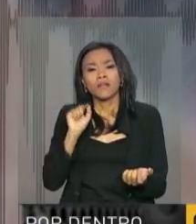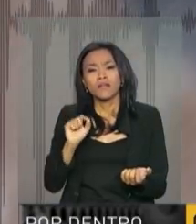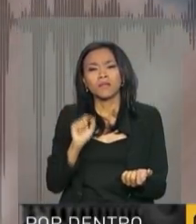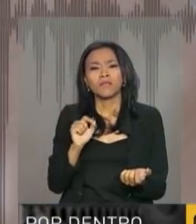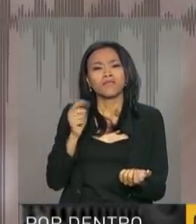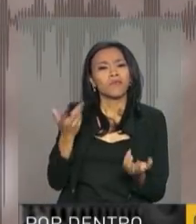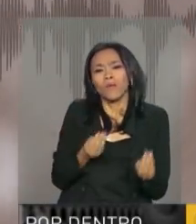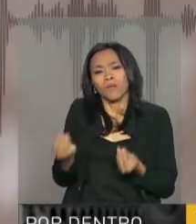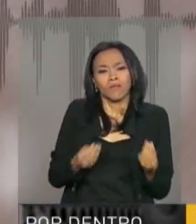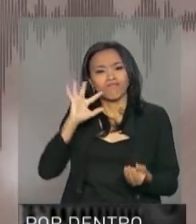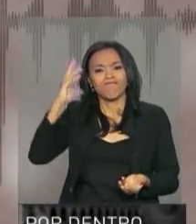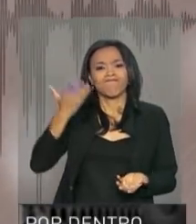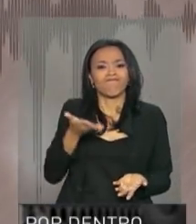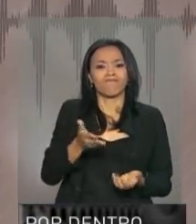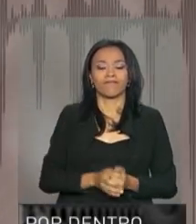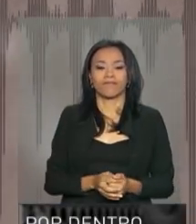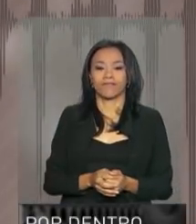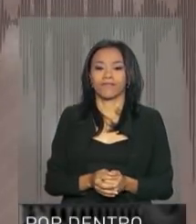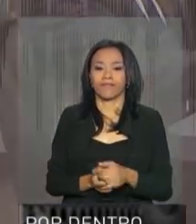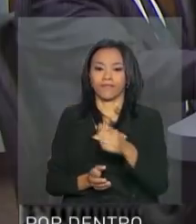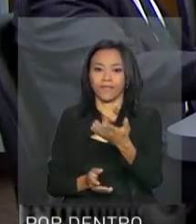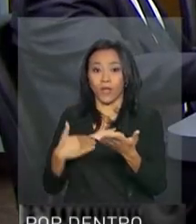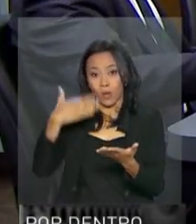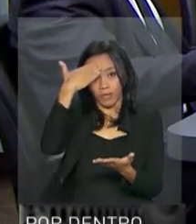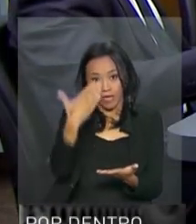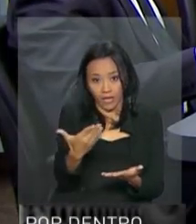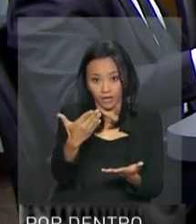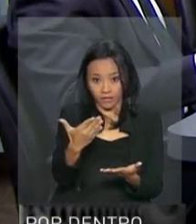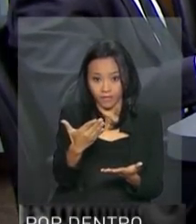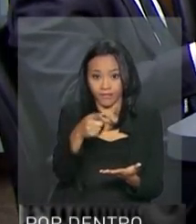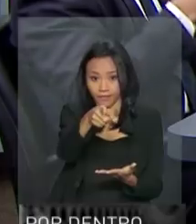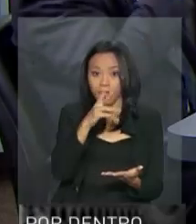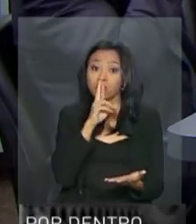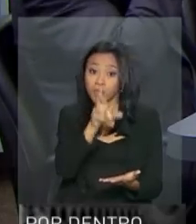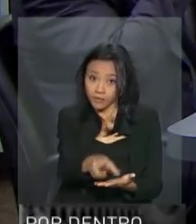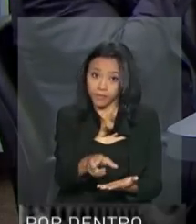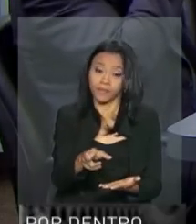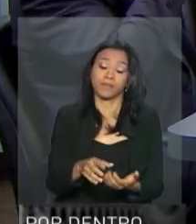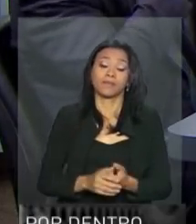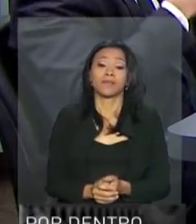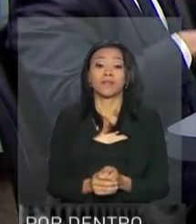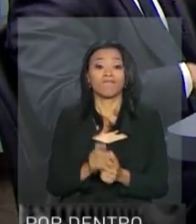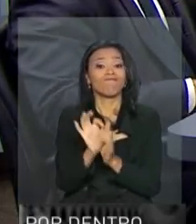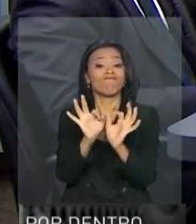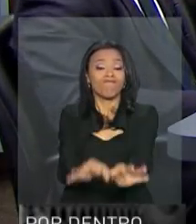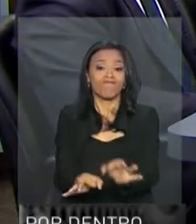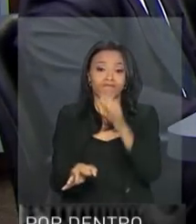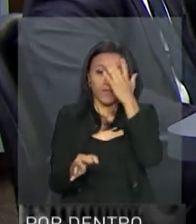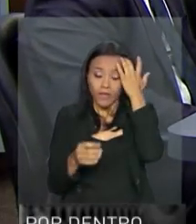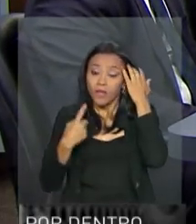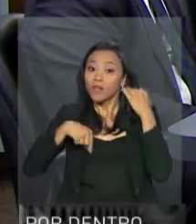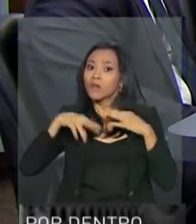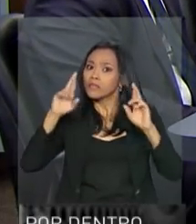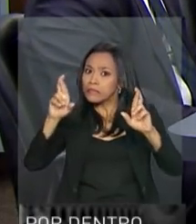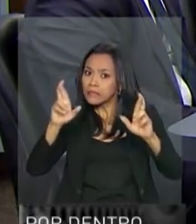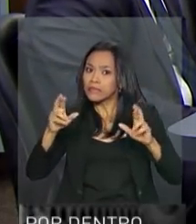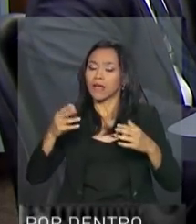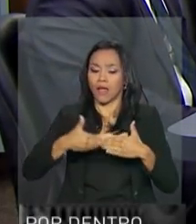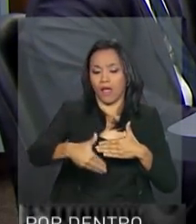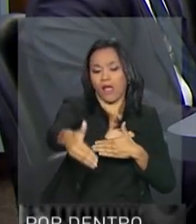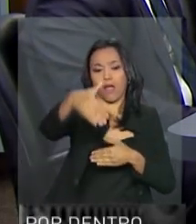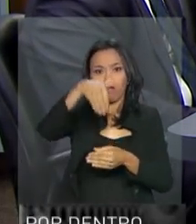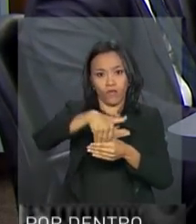Bianco. Tá certo. Muito obrigado, Guilherme. Agradeço a todos daí. Vamos lá. Está corretíssimo. A nossa perspectiva é essa. A votação seria,